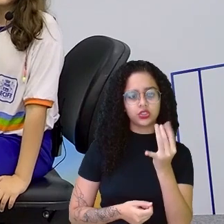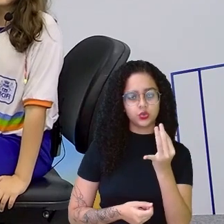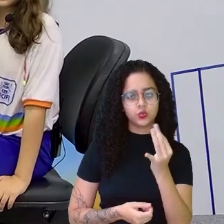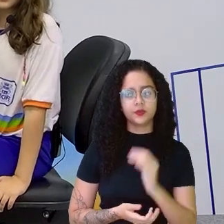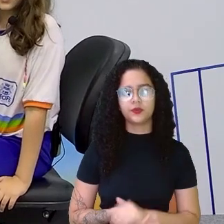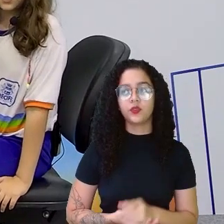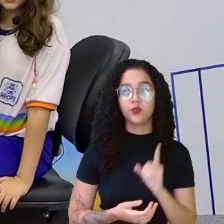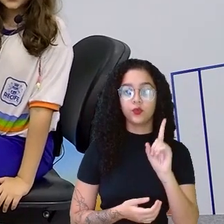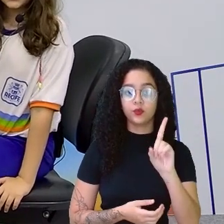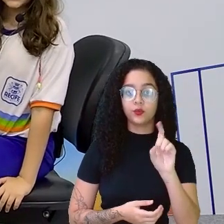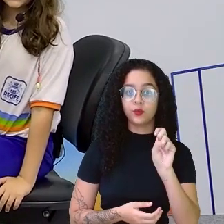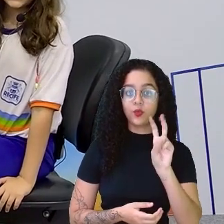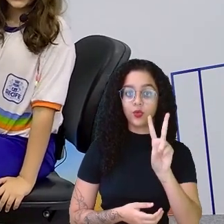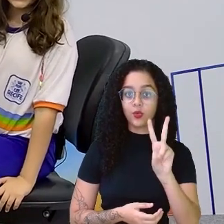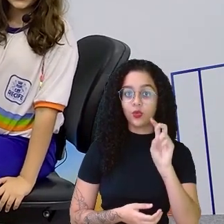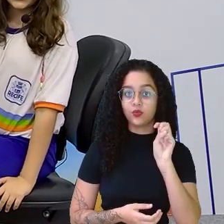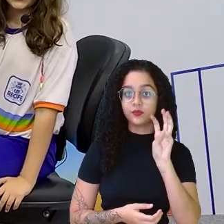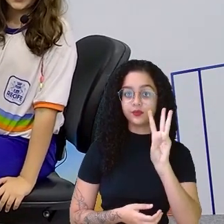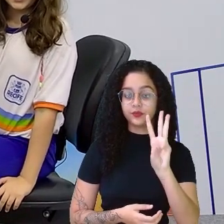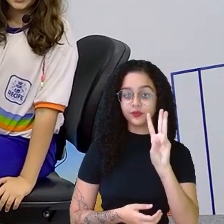dedinhos.